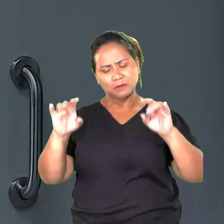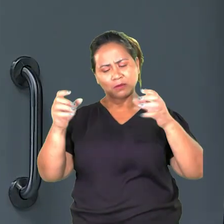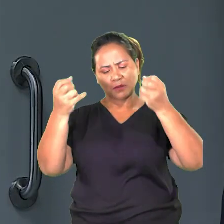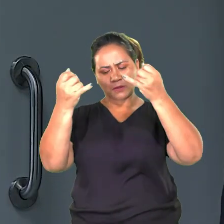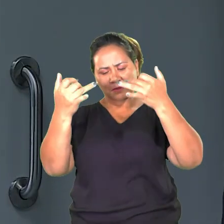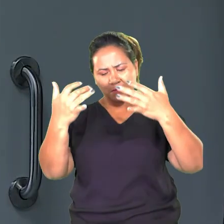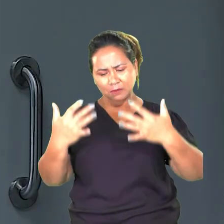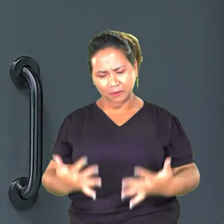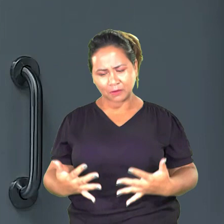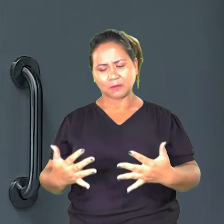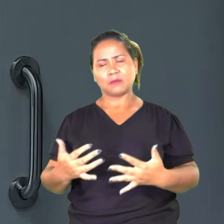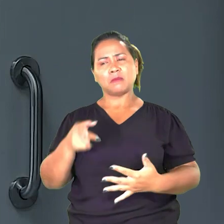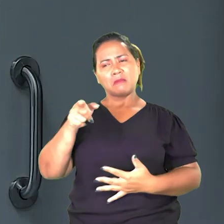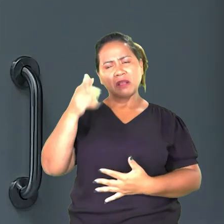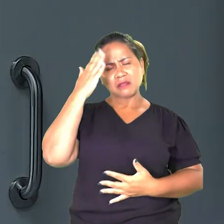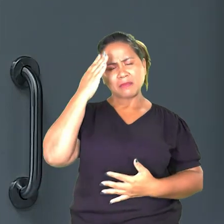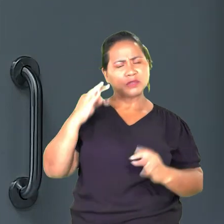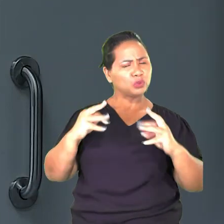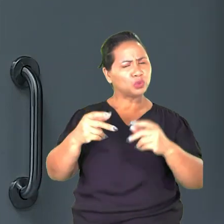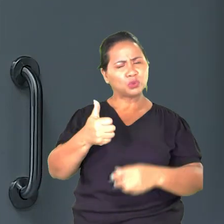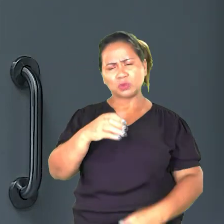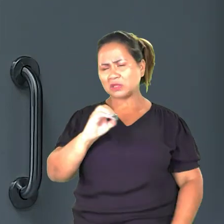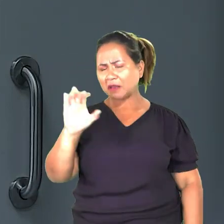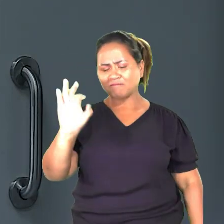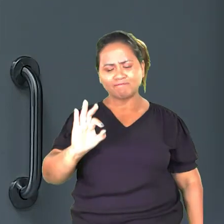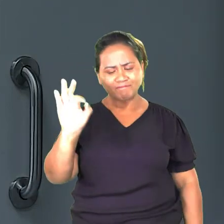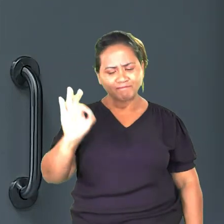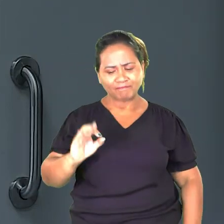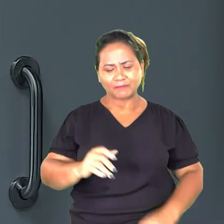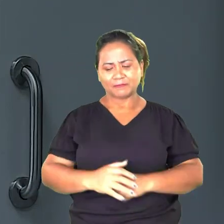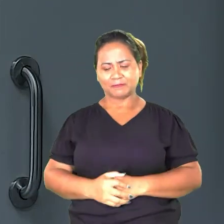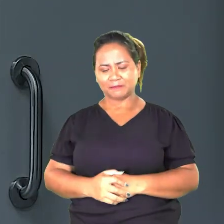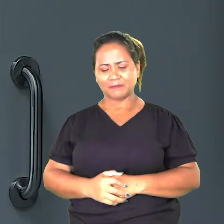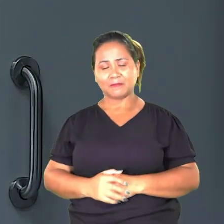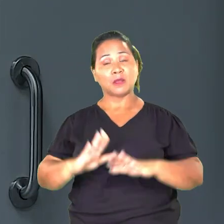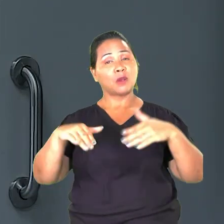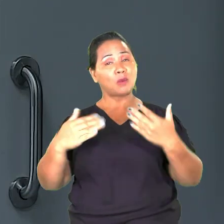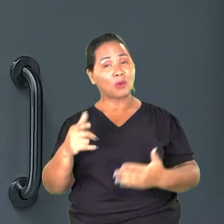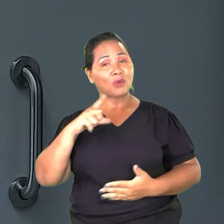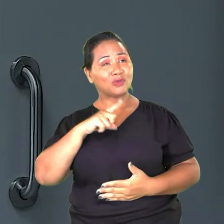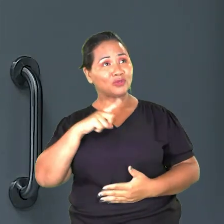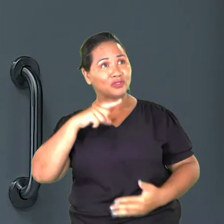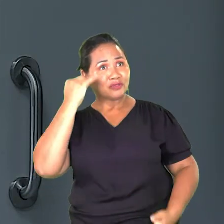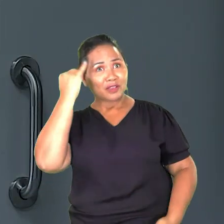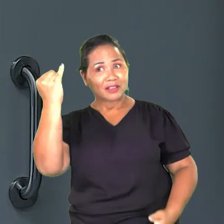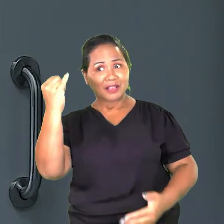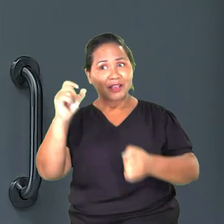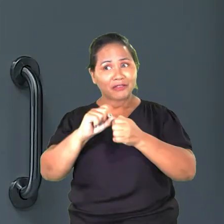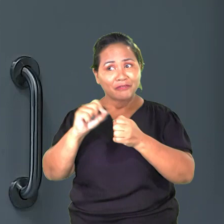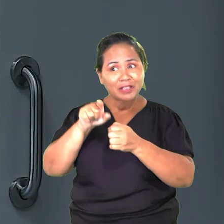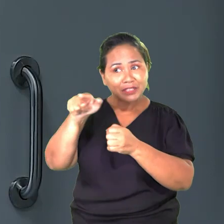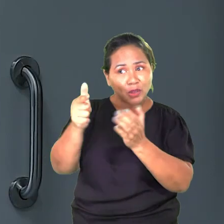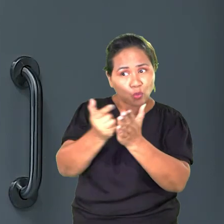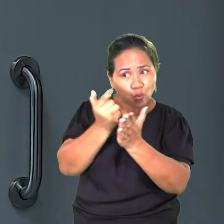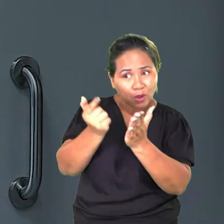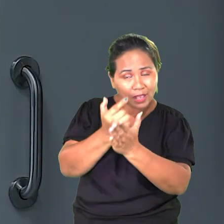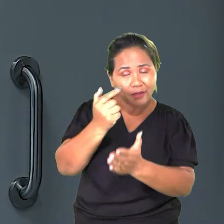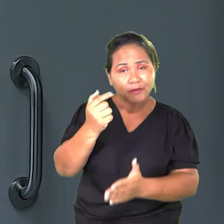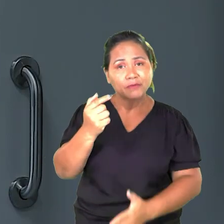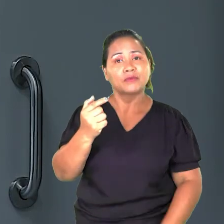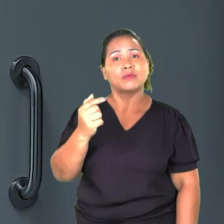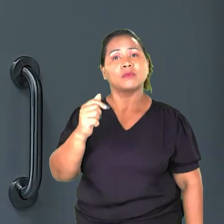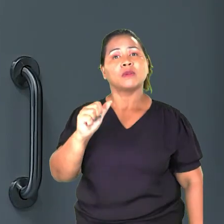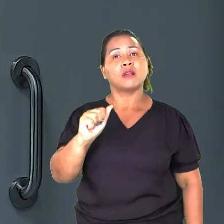falsa modéstia, aqui não cabe, Paulo Bonfim acreditou em mim 100%. Quando tive a ideia de fazer sua fotobiografia,